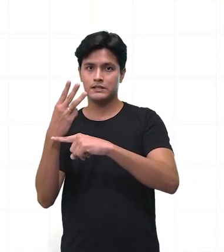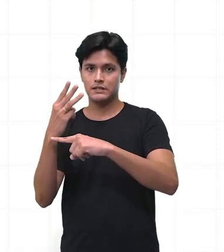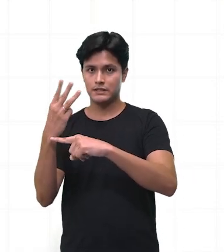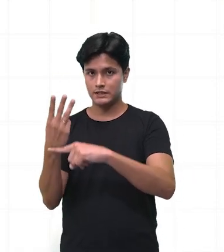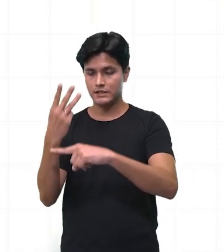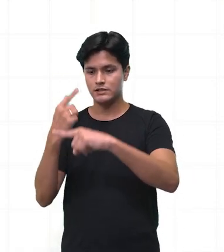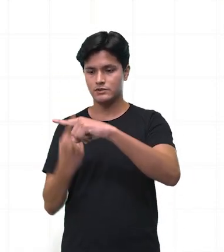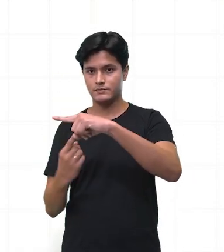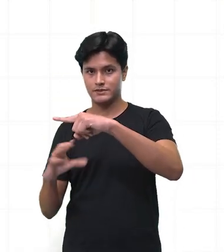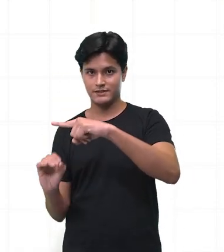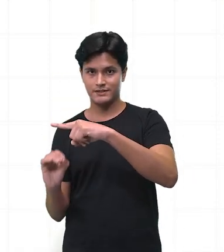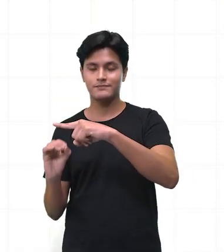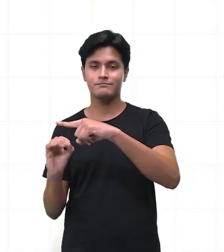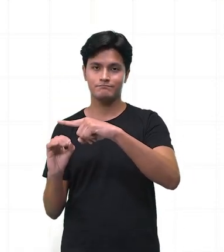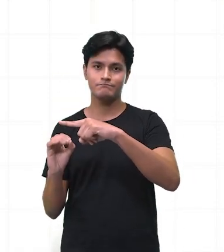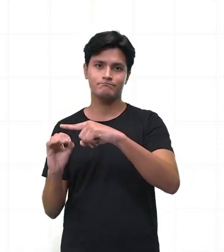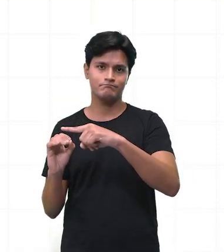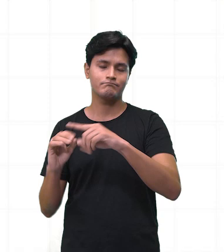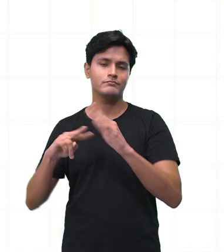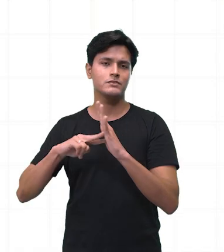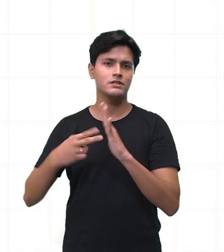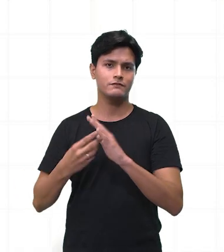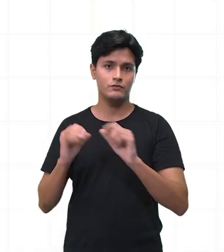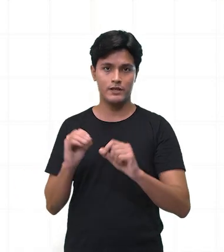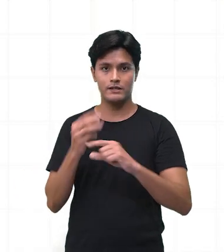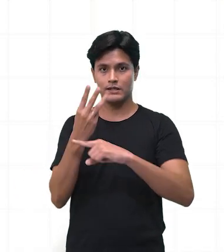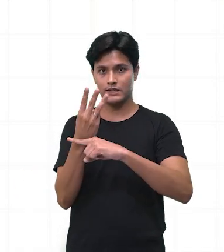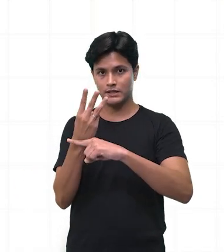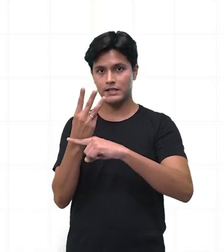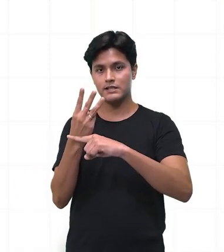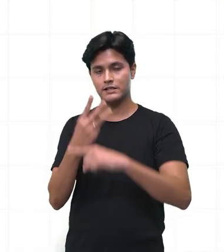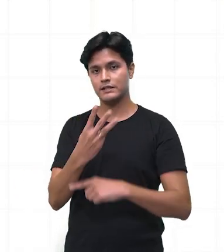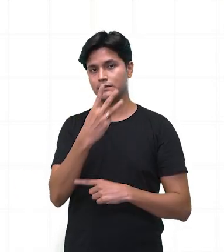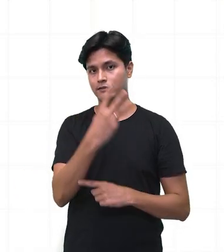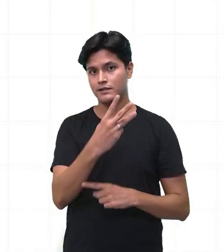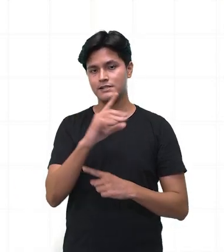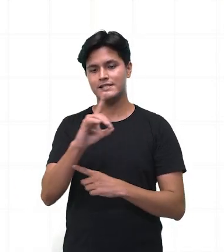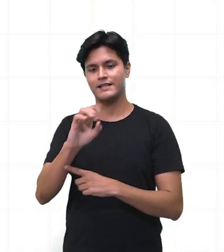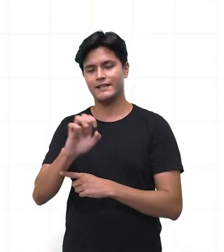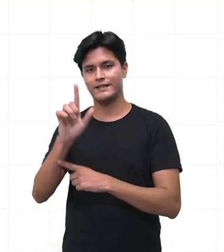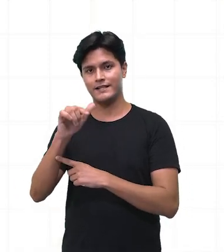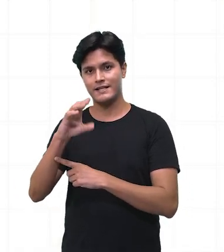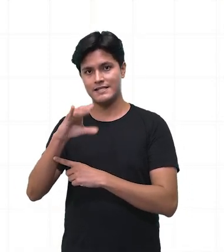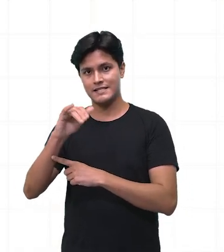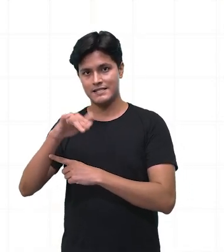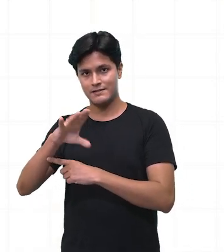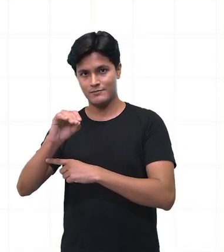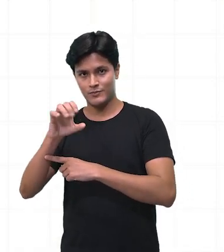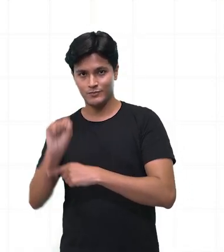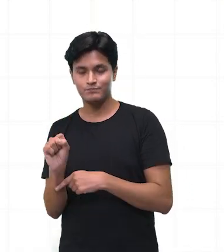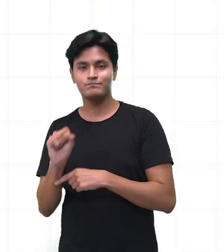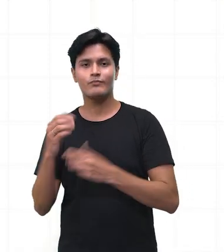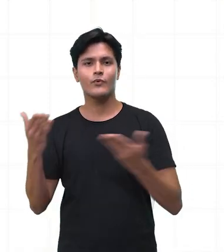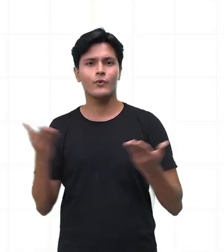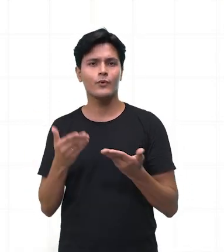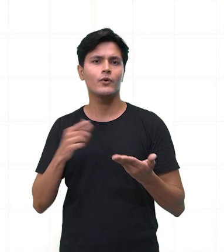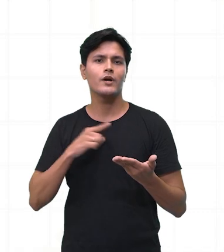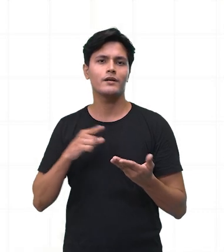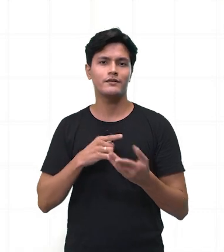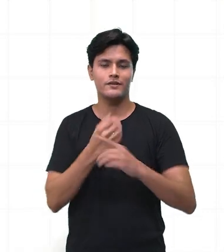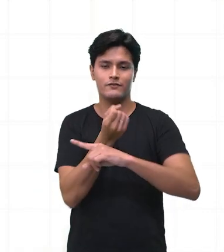3 sobre 10, ou seja, 3 décimos. E agora que eu já tenho a parte aí